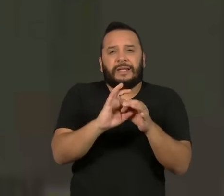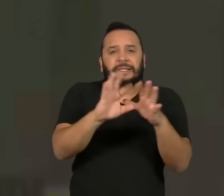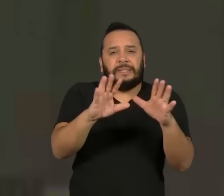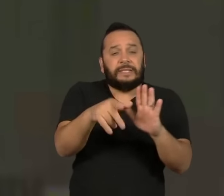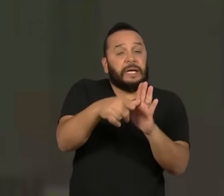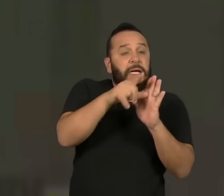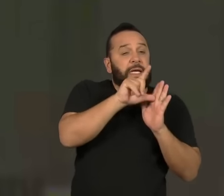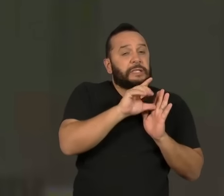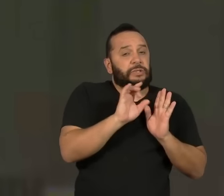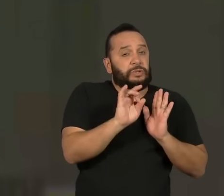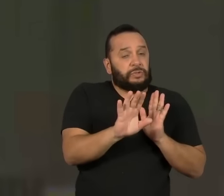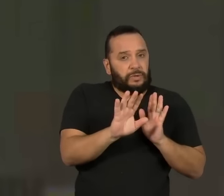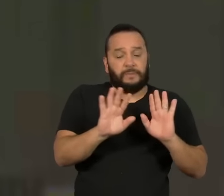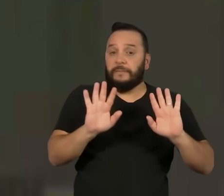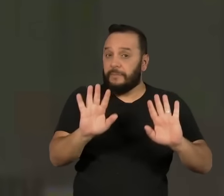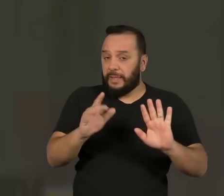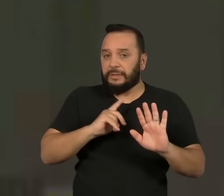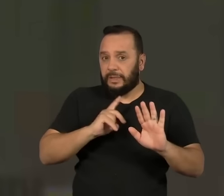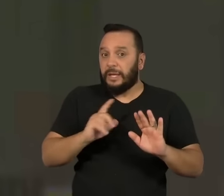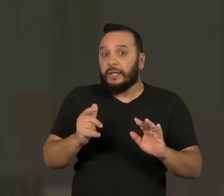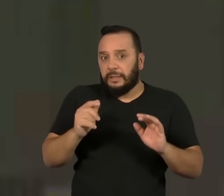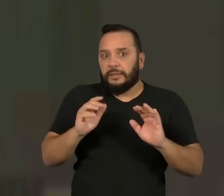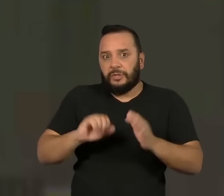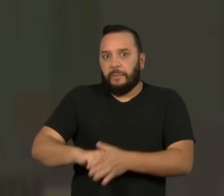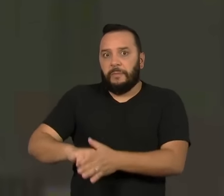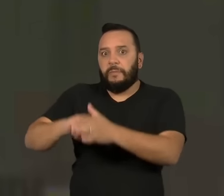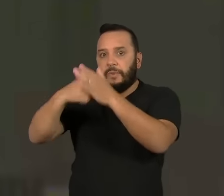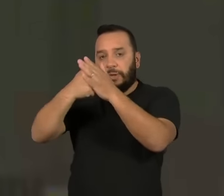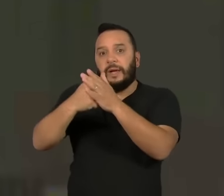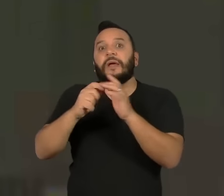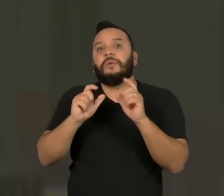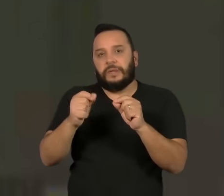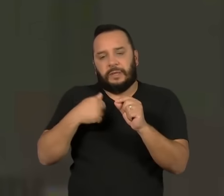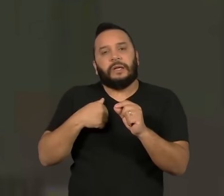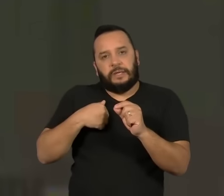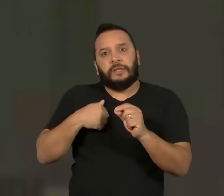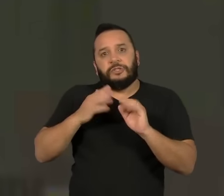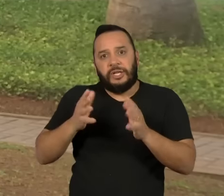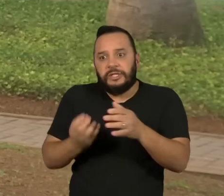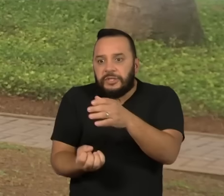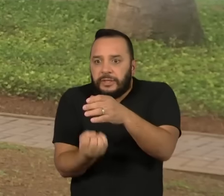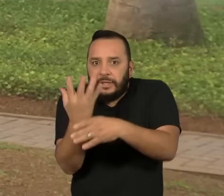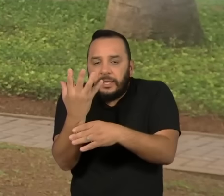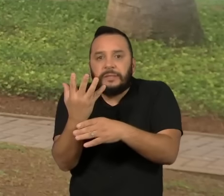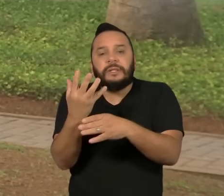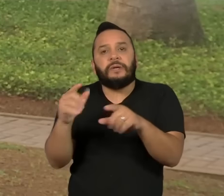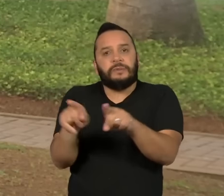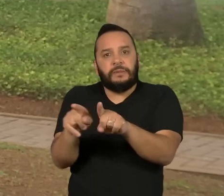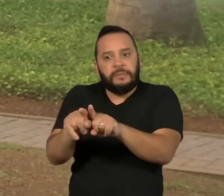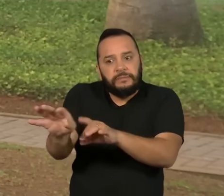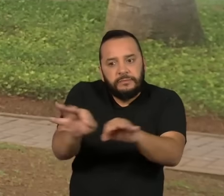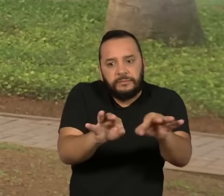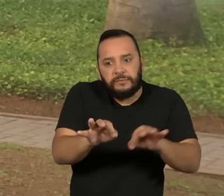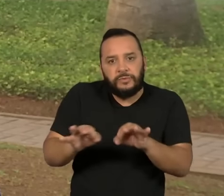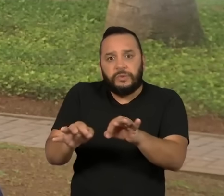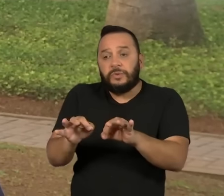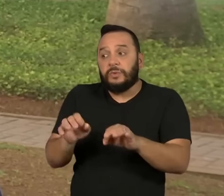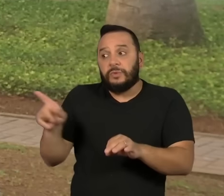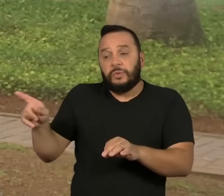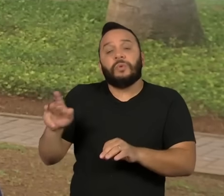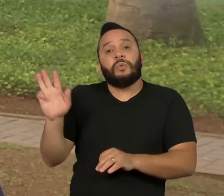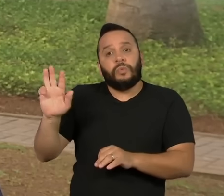veto, as de instalação e operação foram mantidas. Uma das preocupações relacionadas